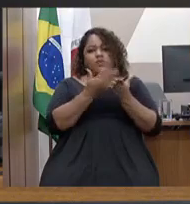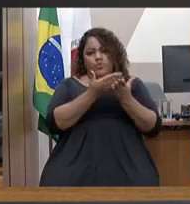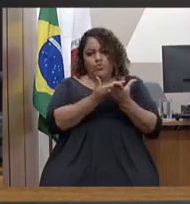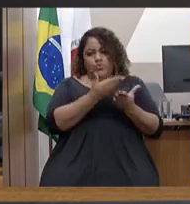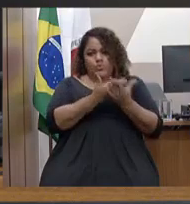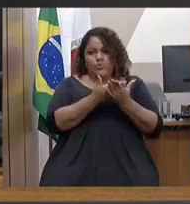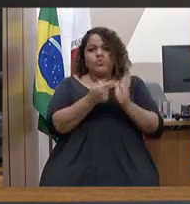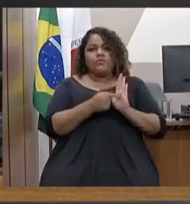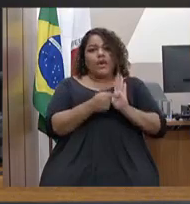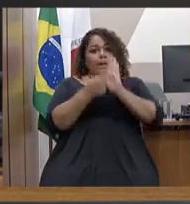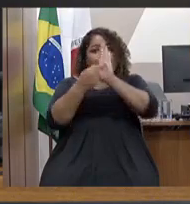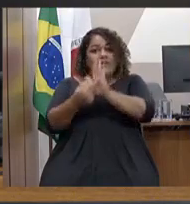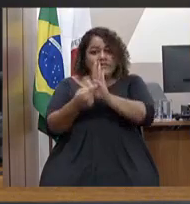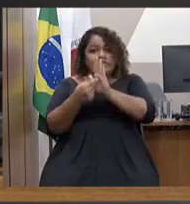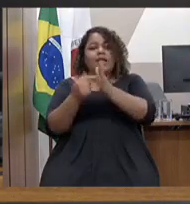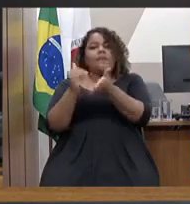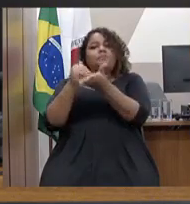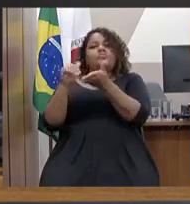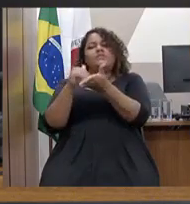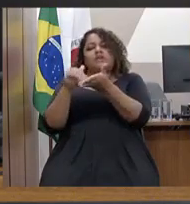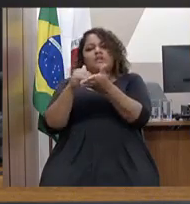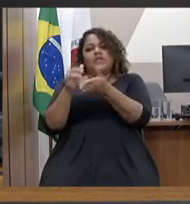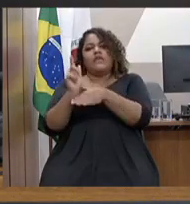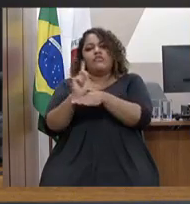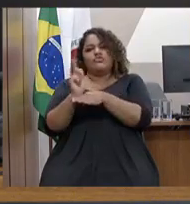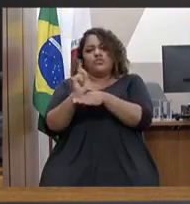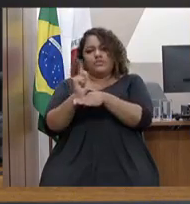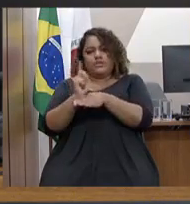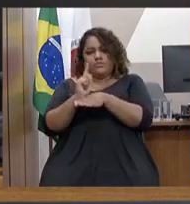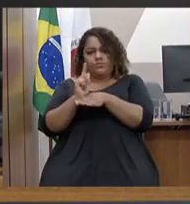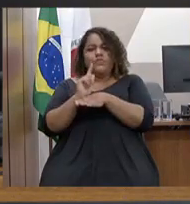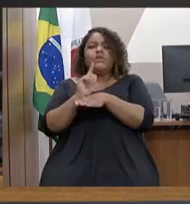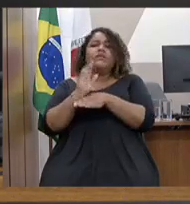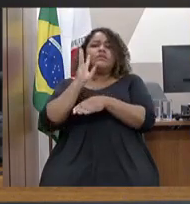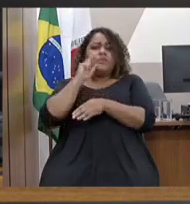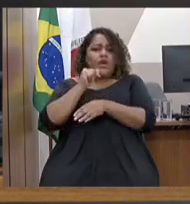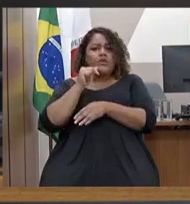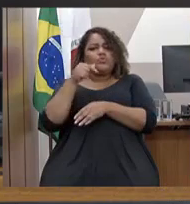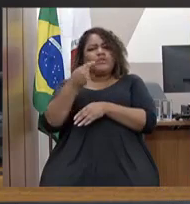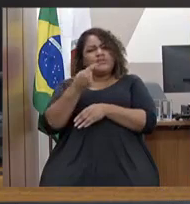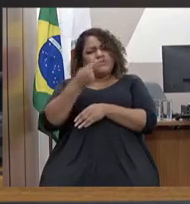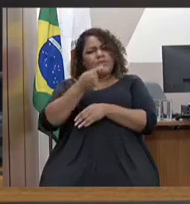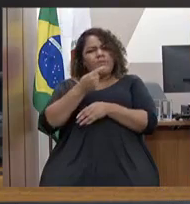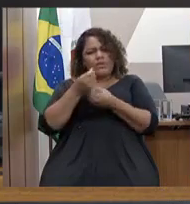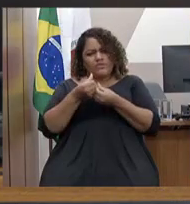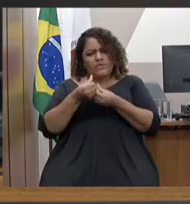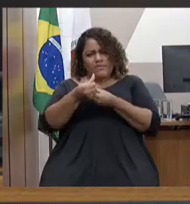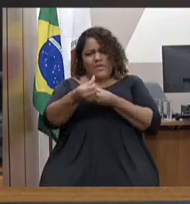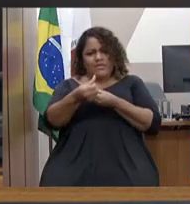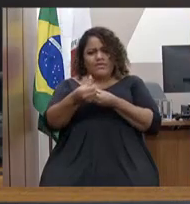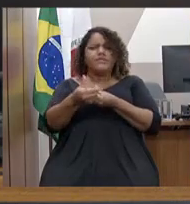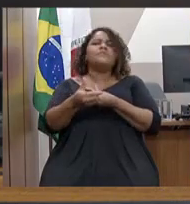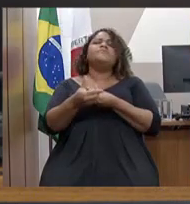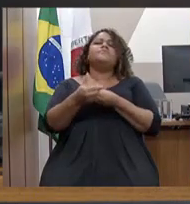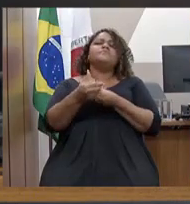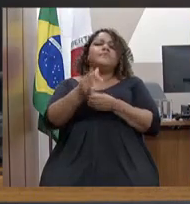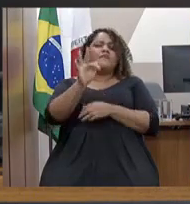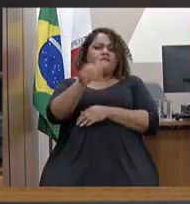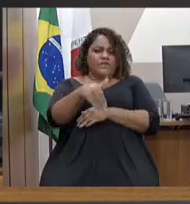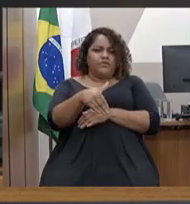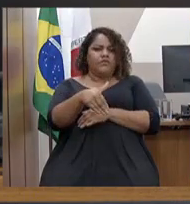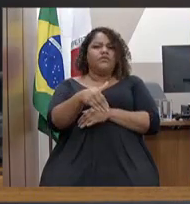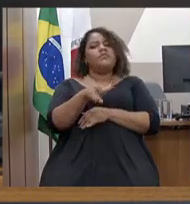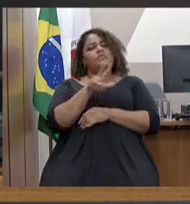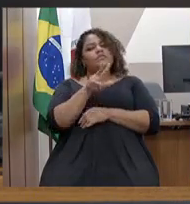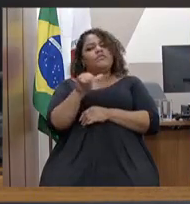que nós no final desse primeiro semestre nós devemos colocar o